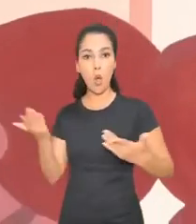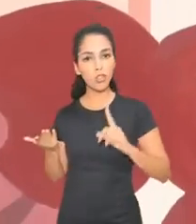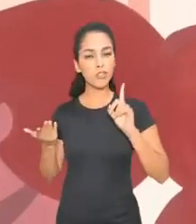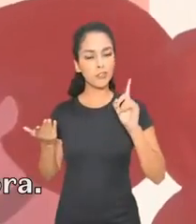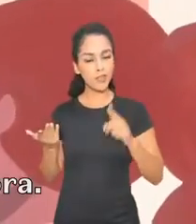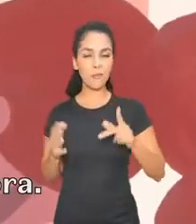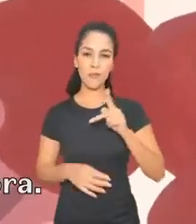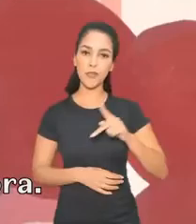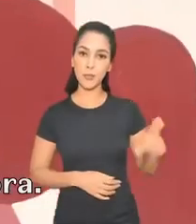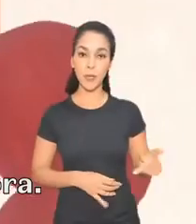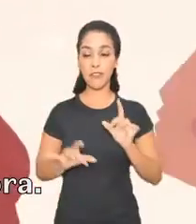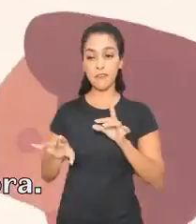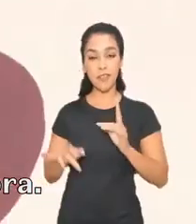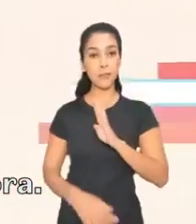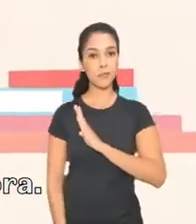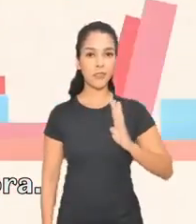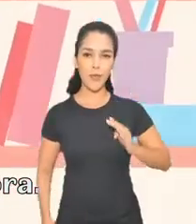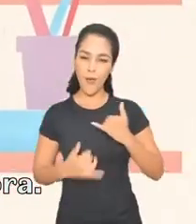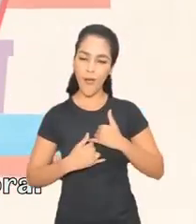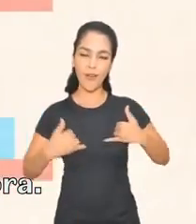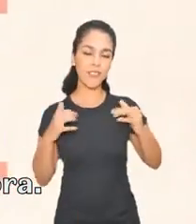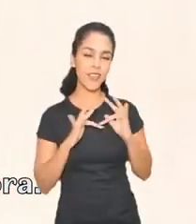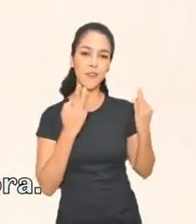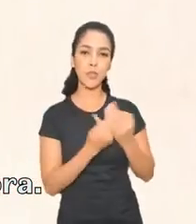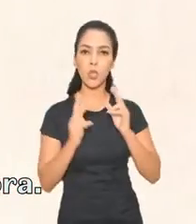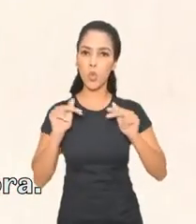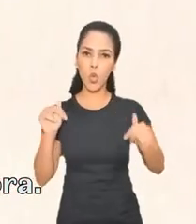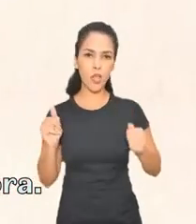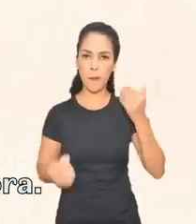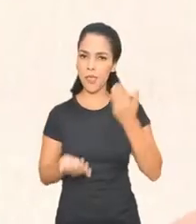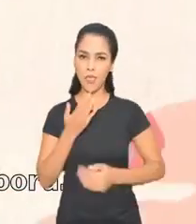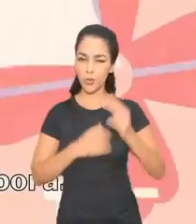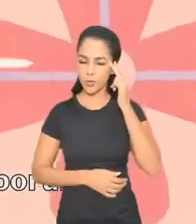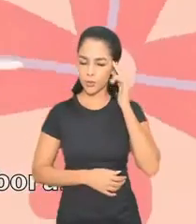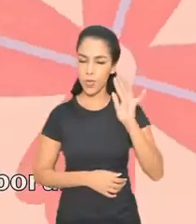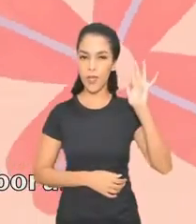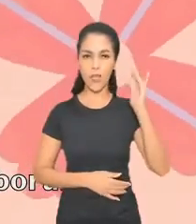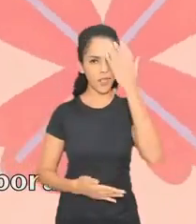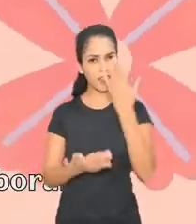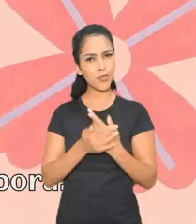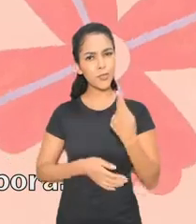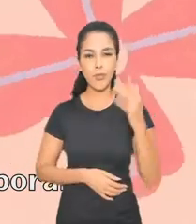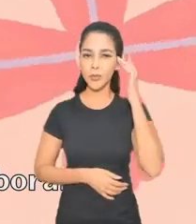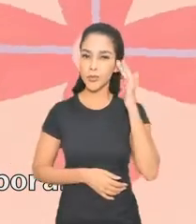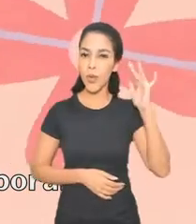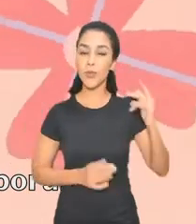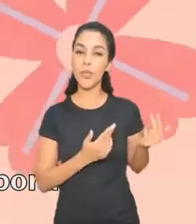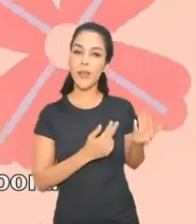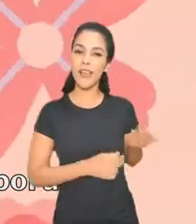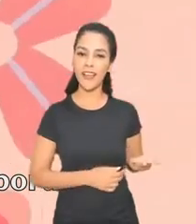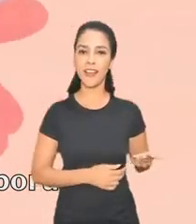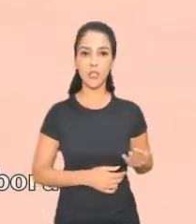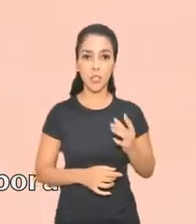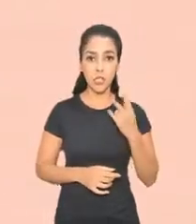é consultora. Orgulho pra família inteira. Nunca deixou de ser sonhadora. Acredite em seu sonho como Sabrina e